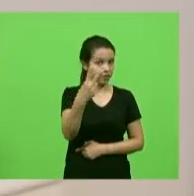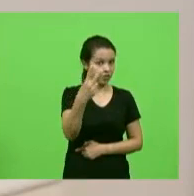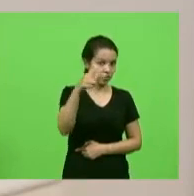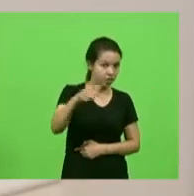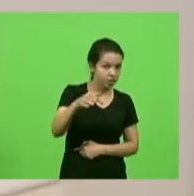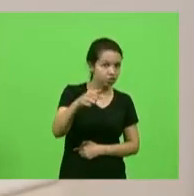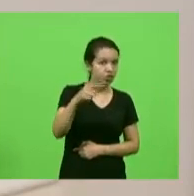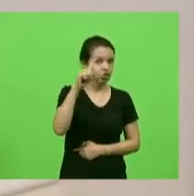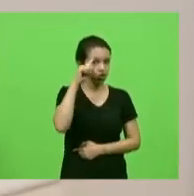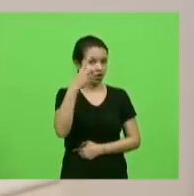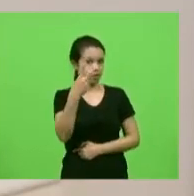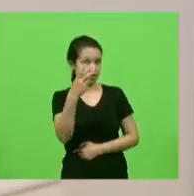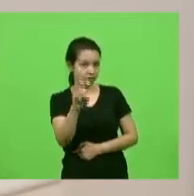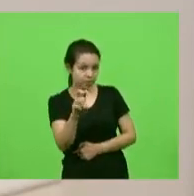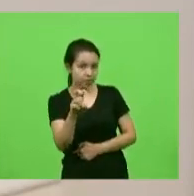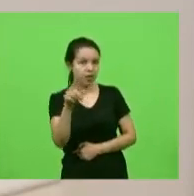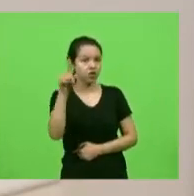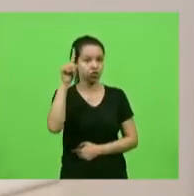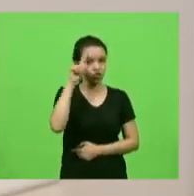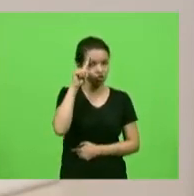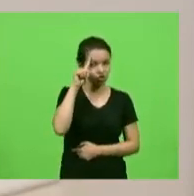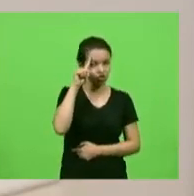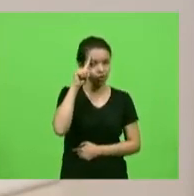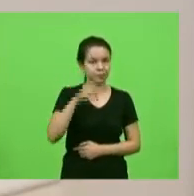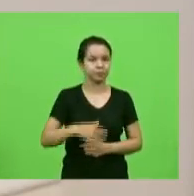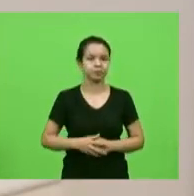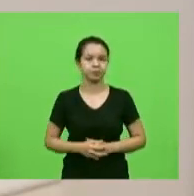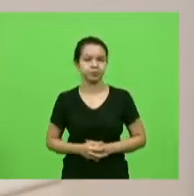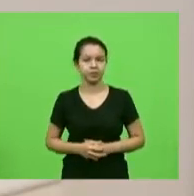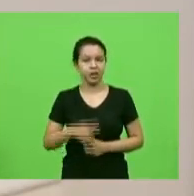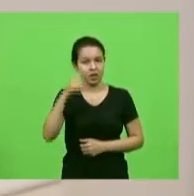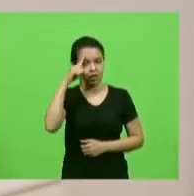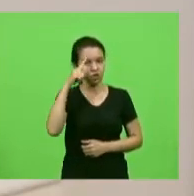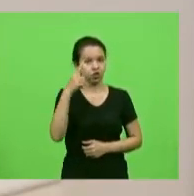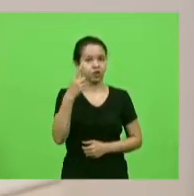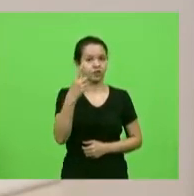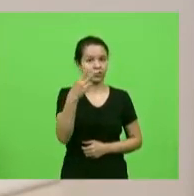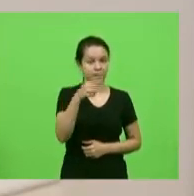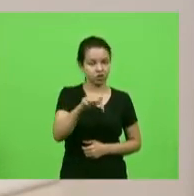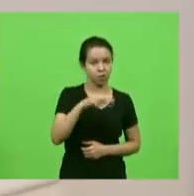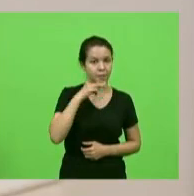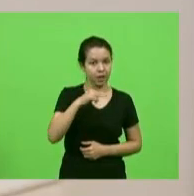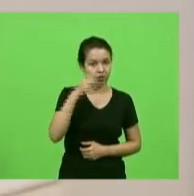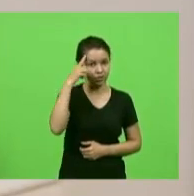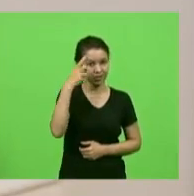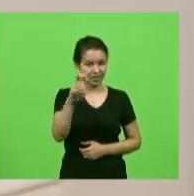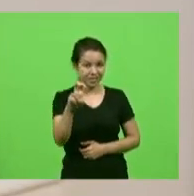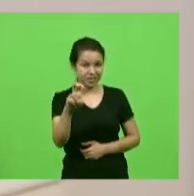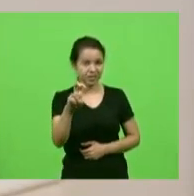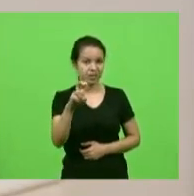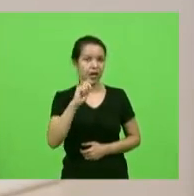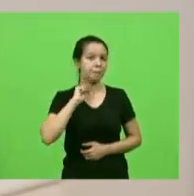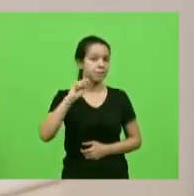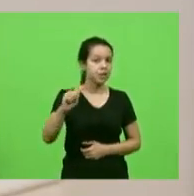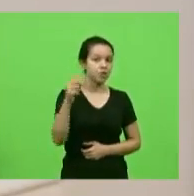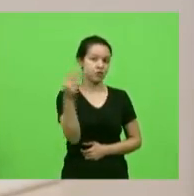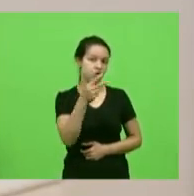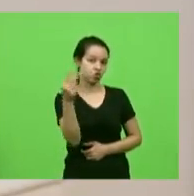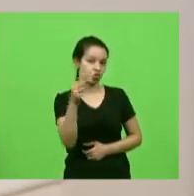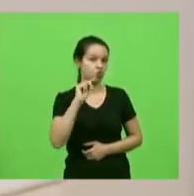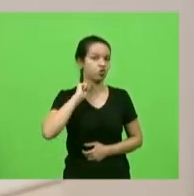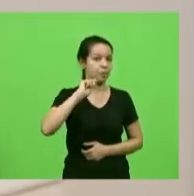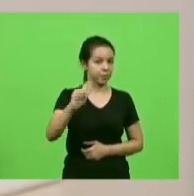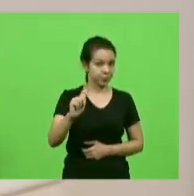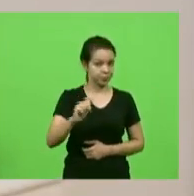15 e dia 27 de março, dia 15 de abril e dia 22 de abril. De mais a